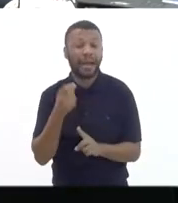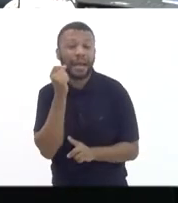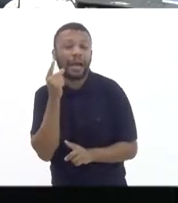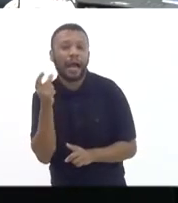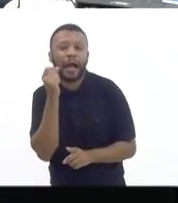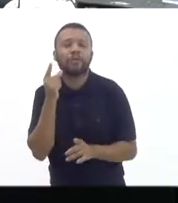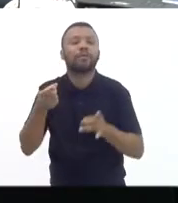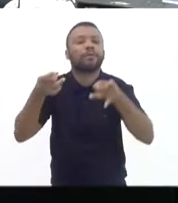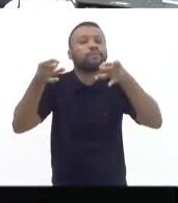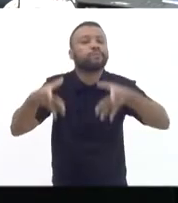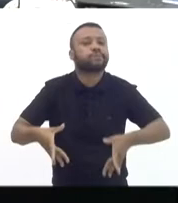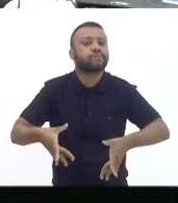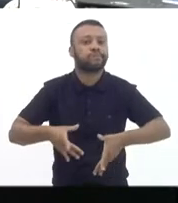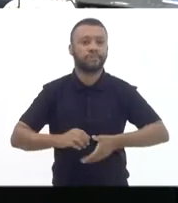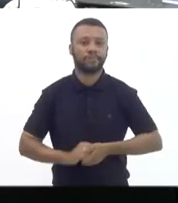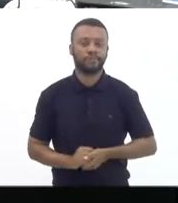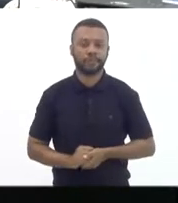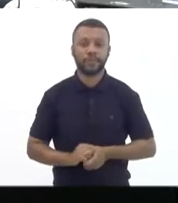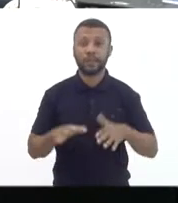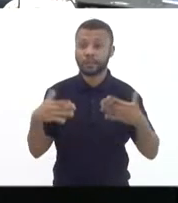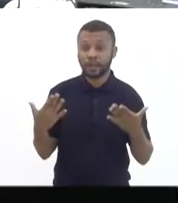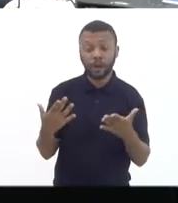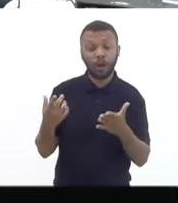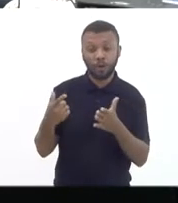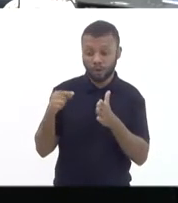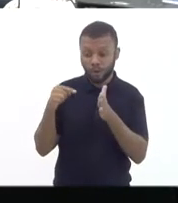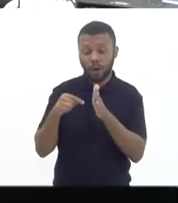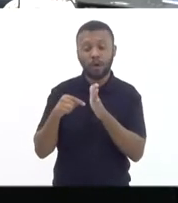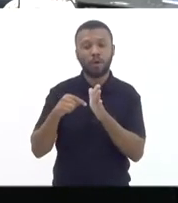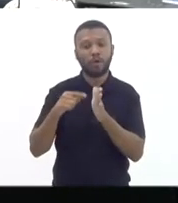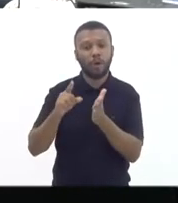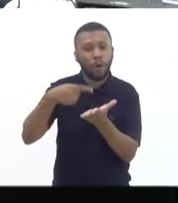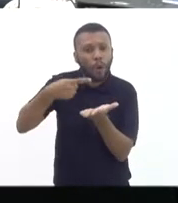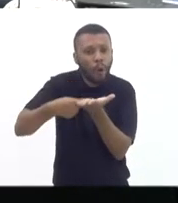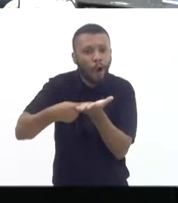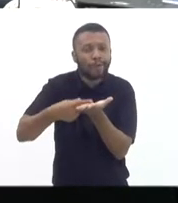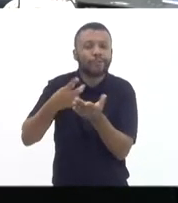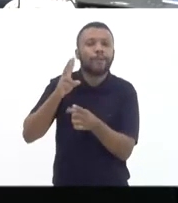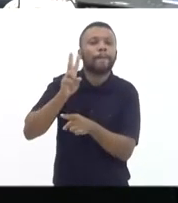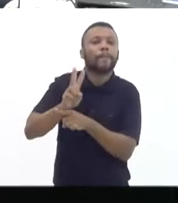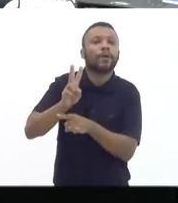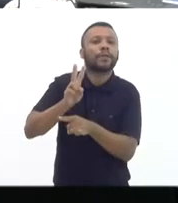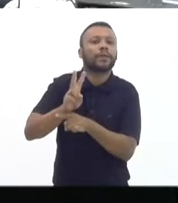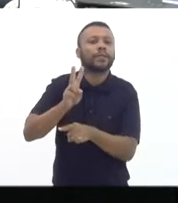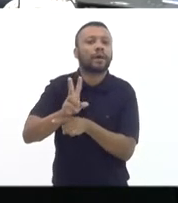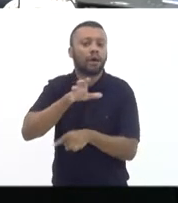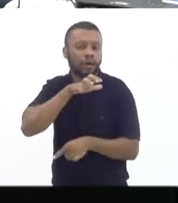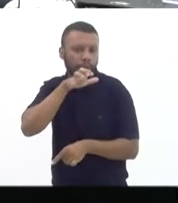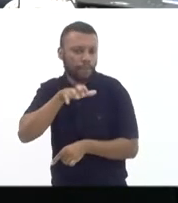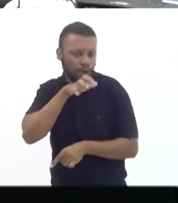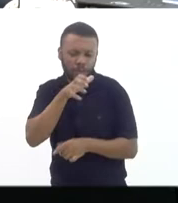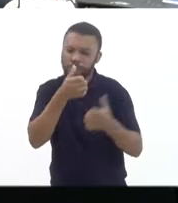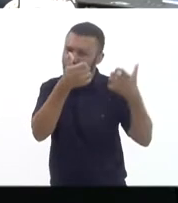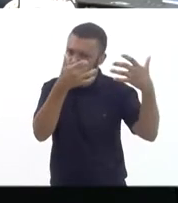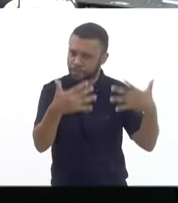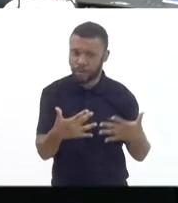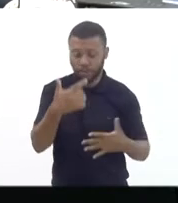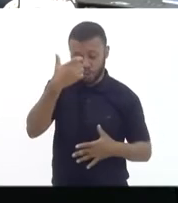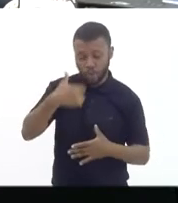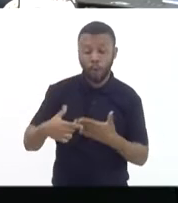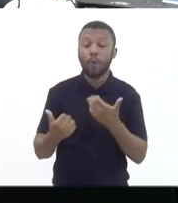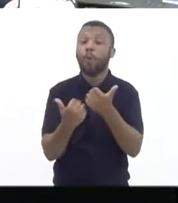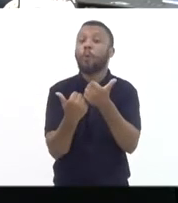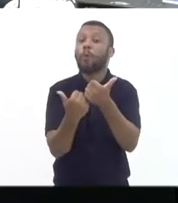Então, o próprio Código de Proteção Animal, que, como eu disse, eu sou um